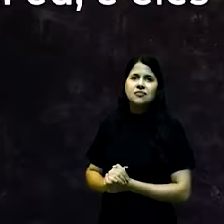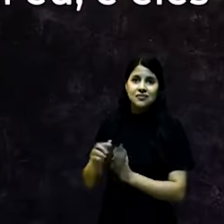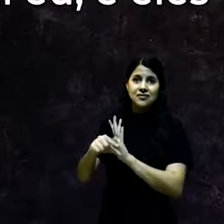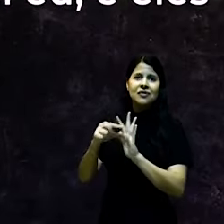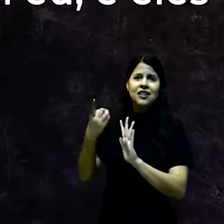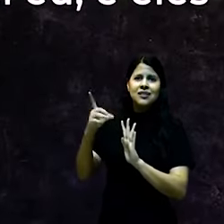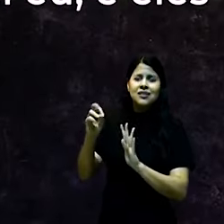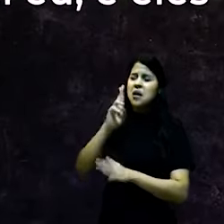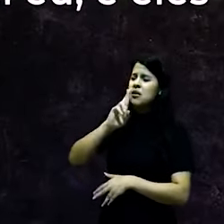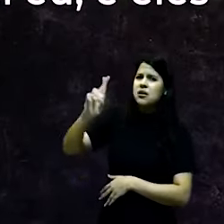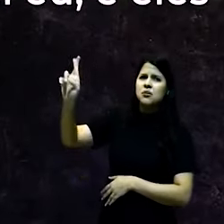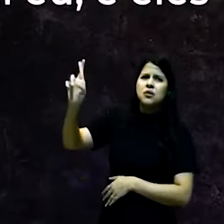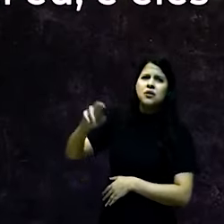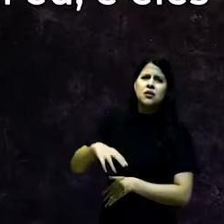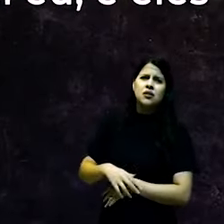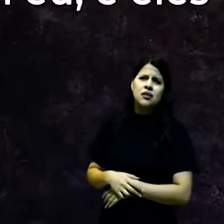Versículo 10.